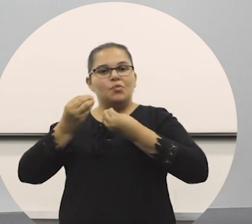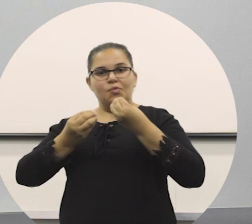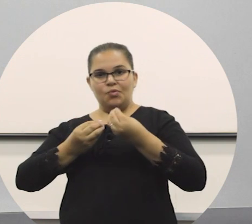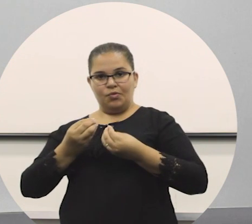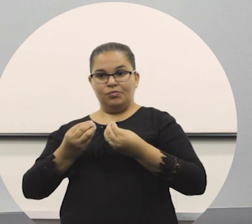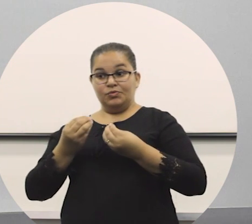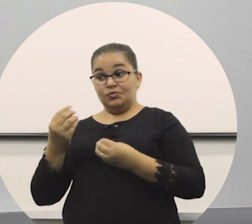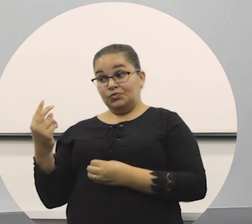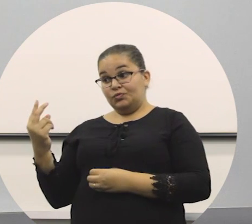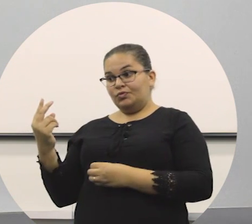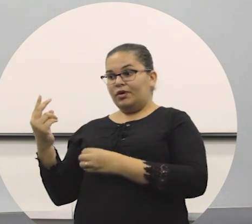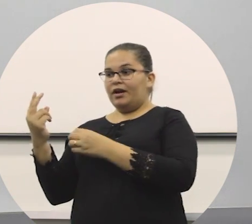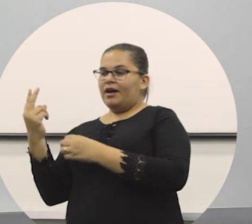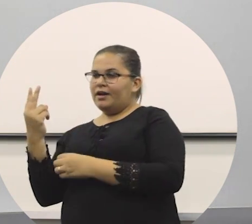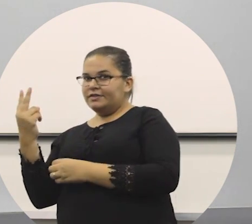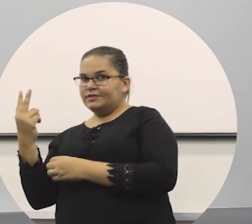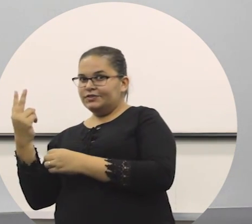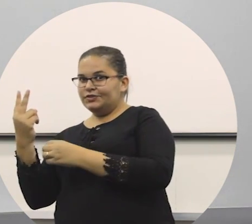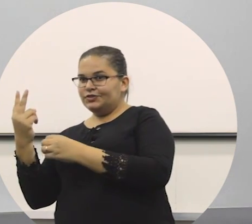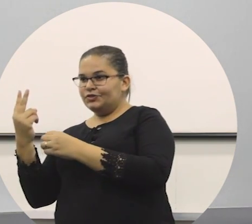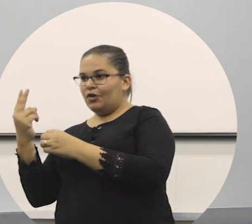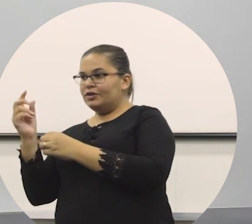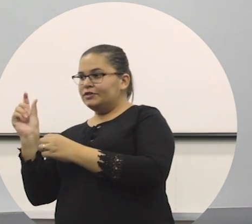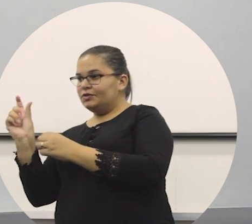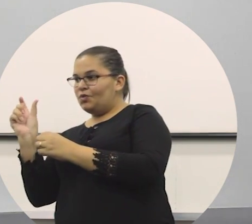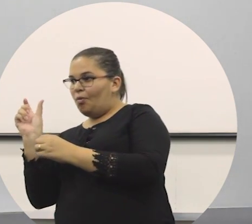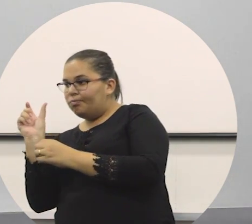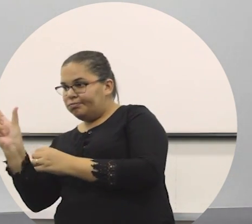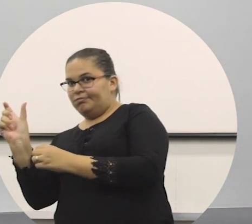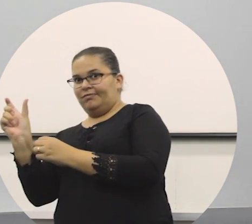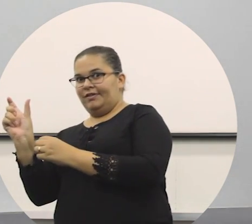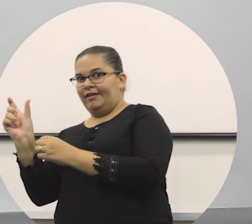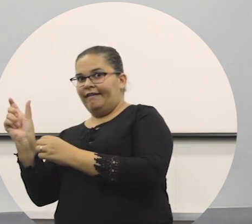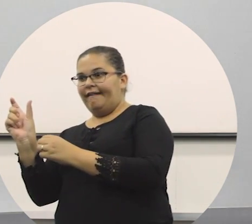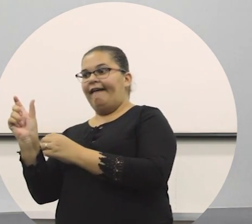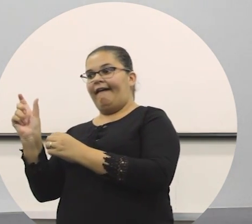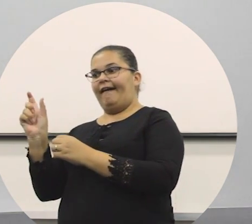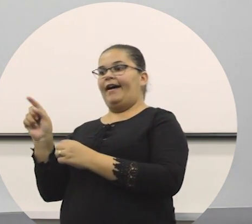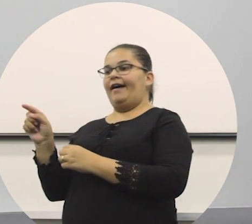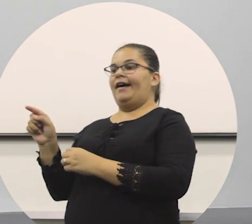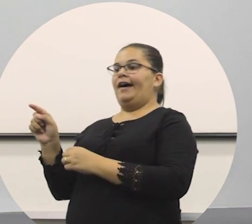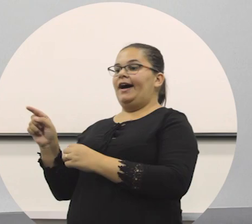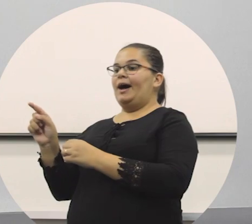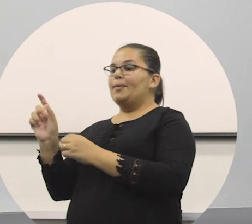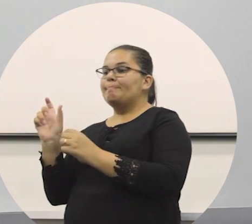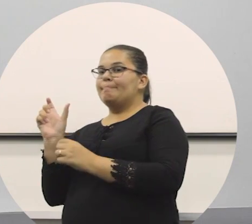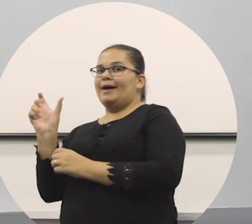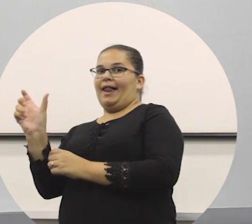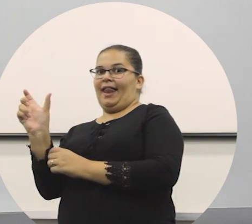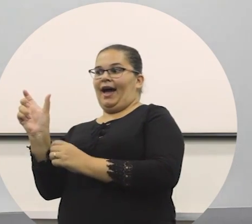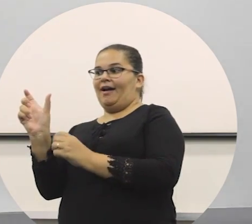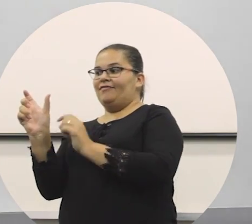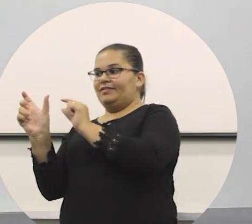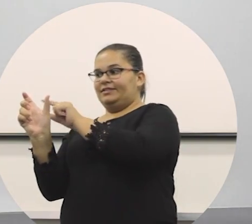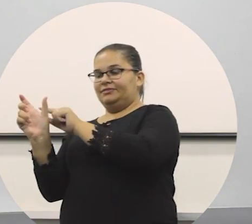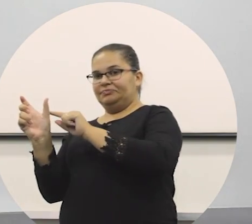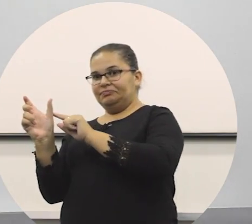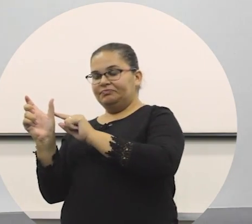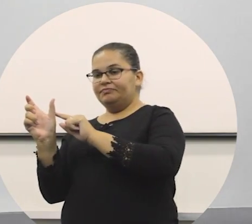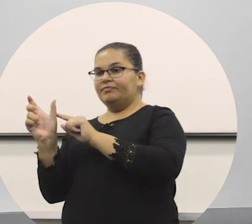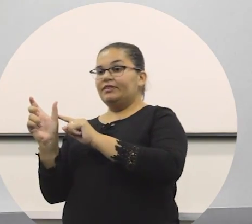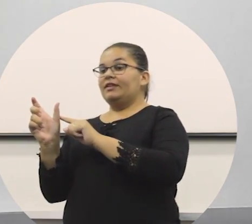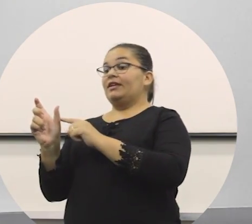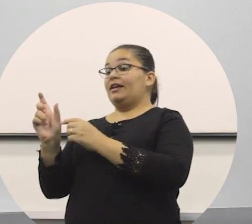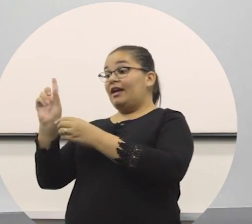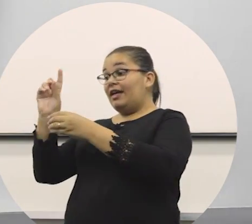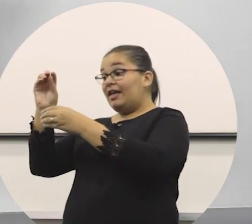desses dois símbolos estarem em um bloco só, isso tem uma relevância, porque constitui uma palavra. E aí, ele,